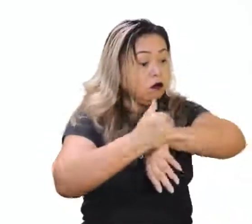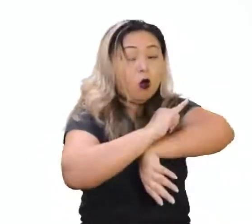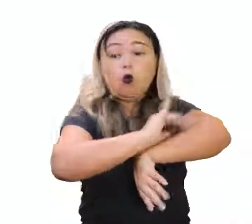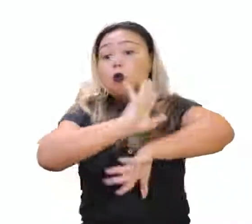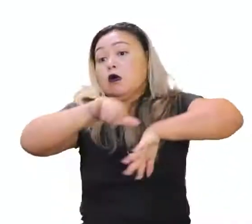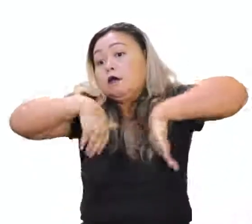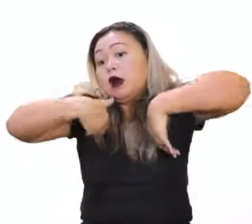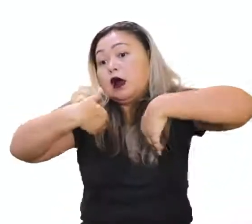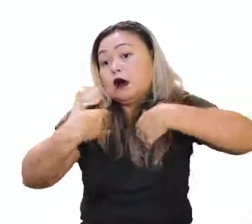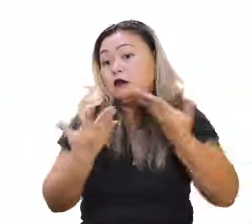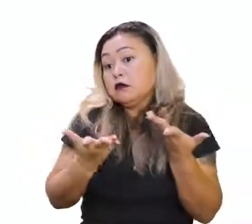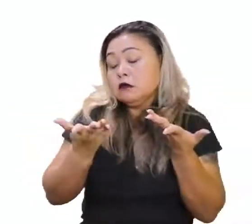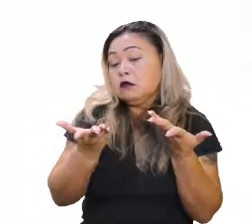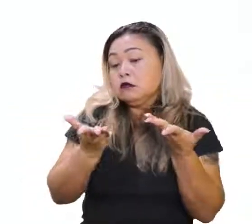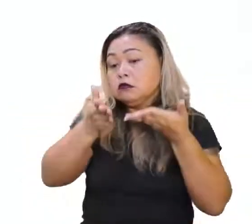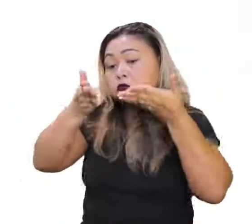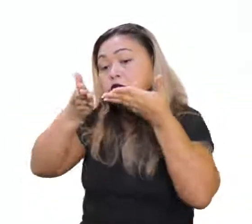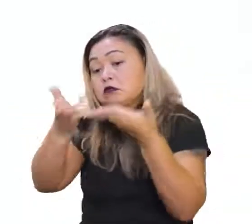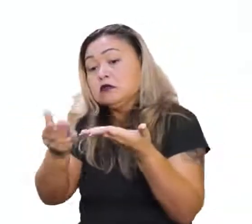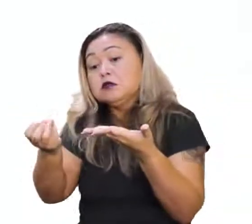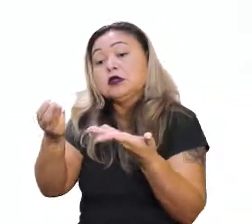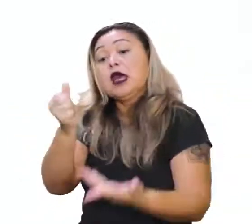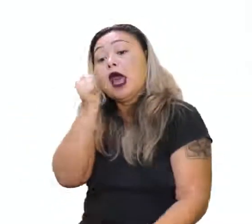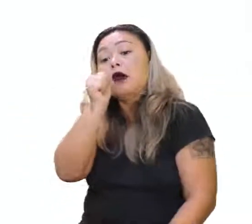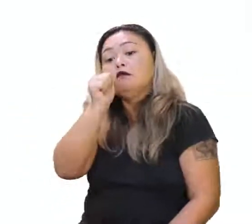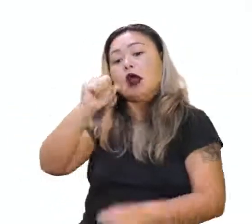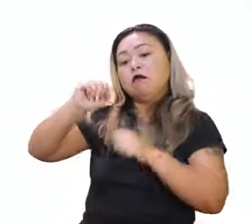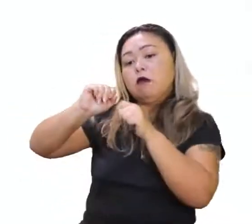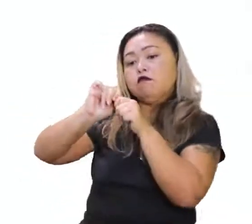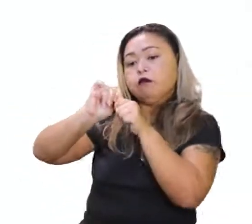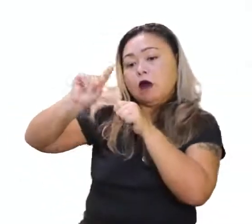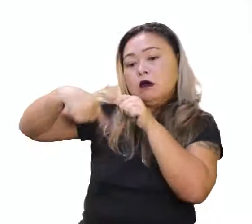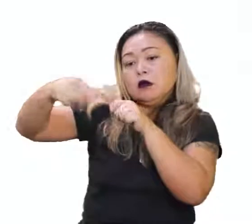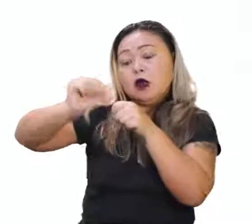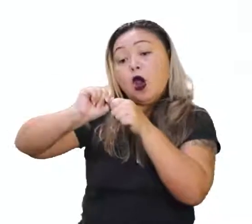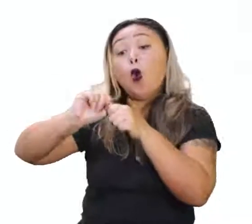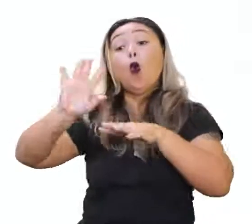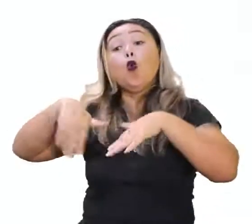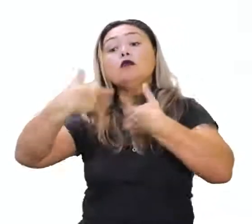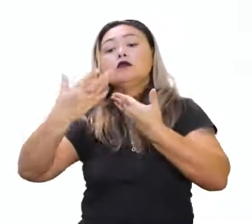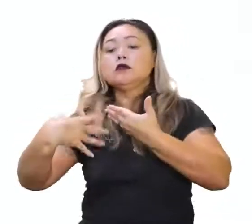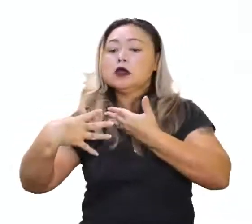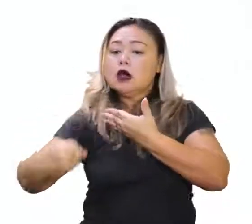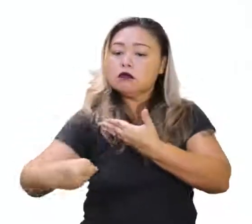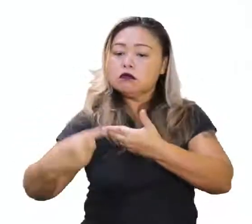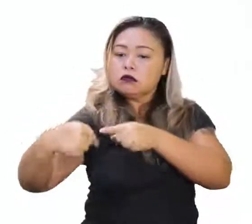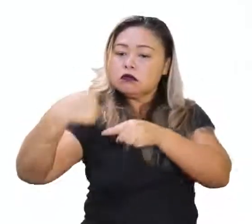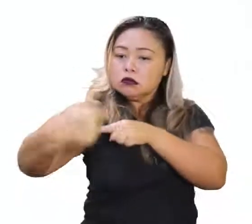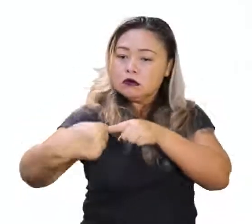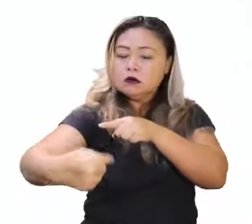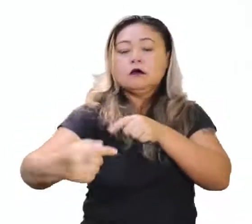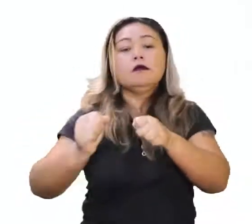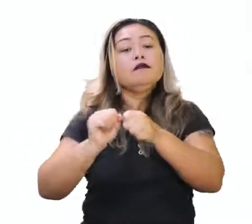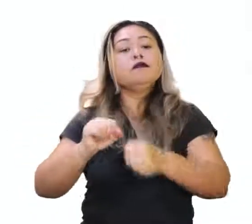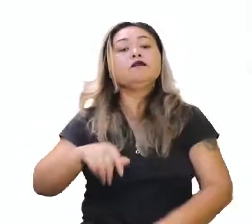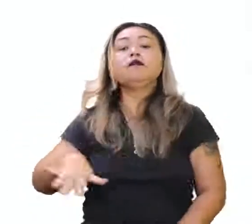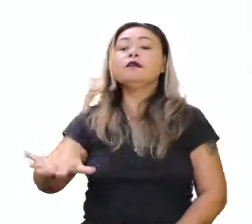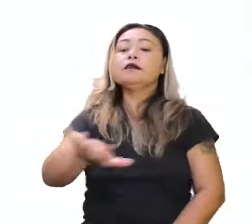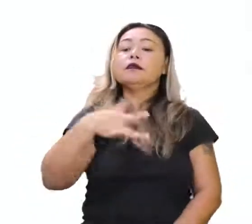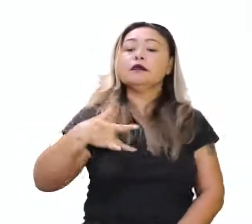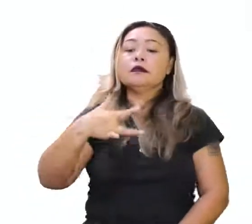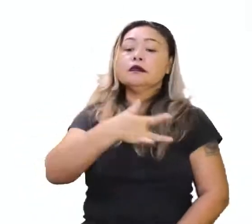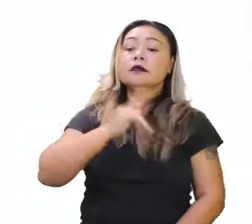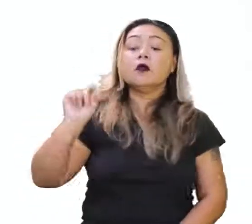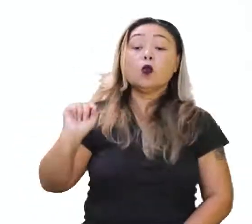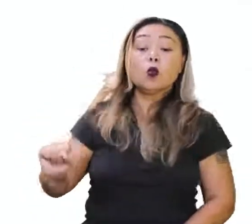engorda, se é para matriz ou para maternidade. Sanidade animal,